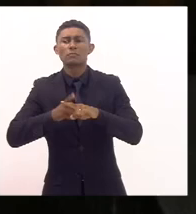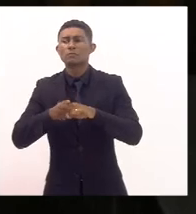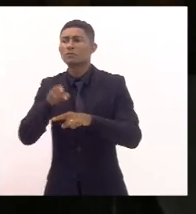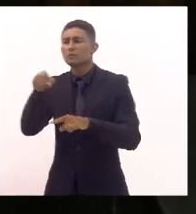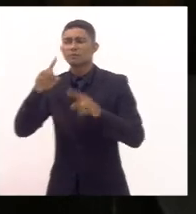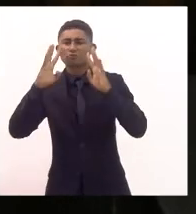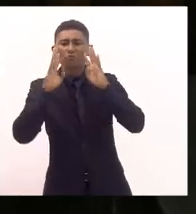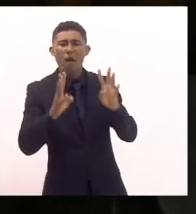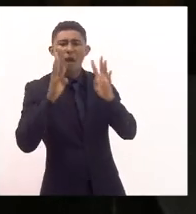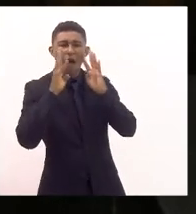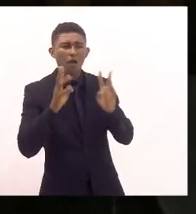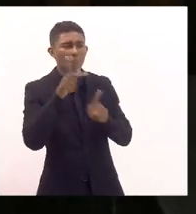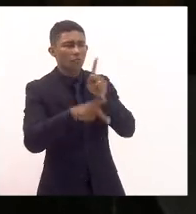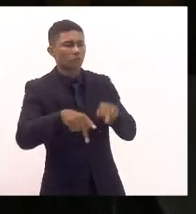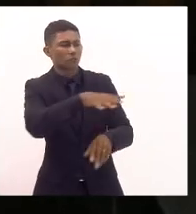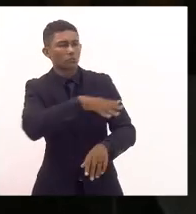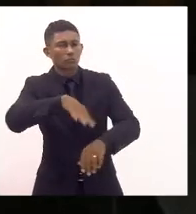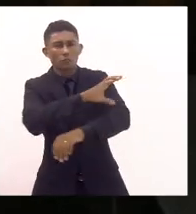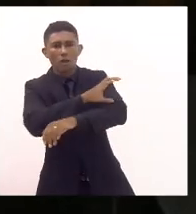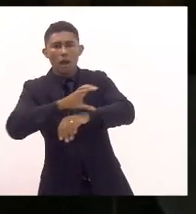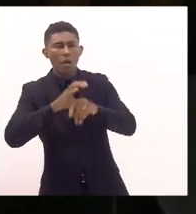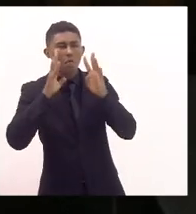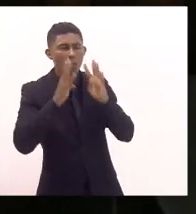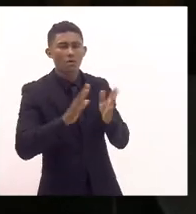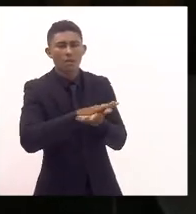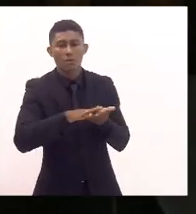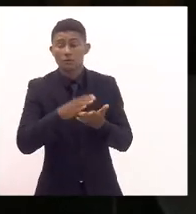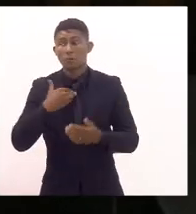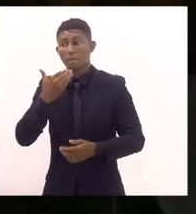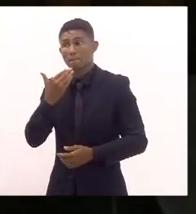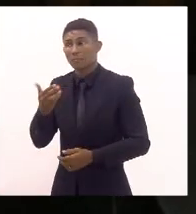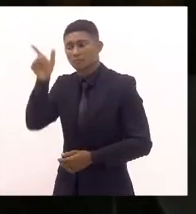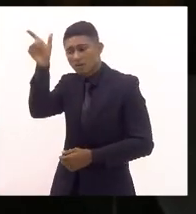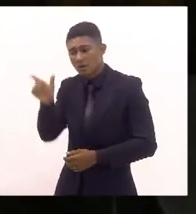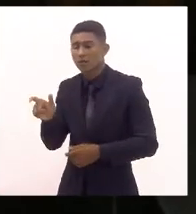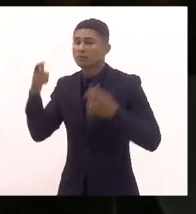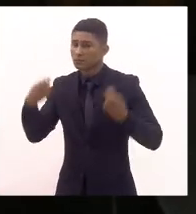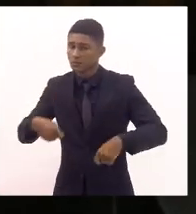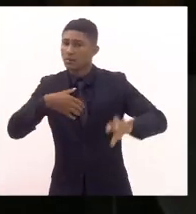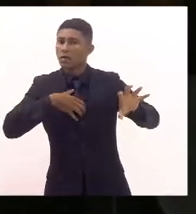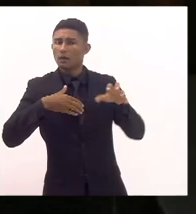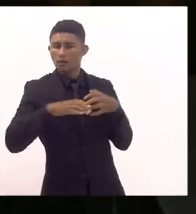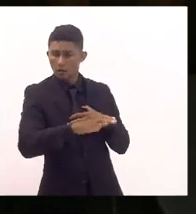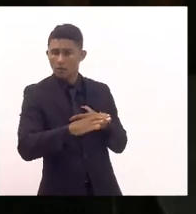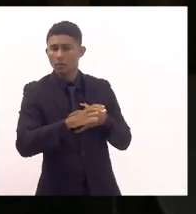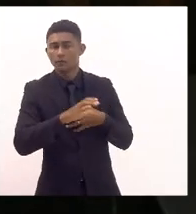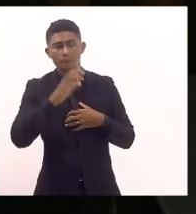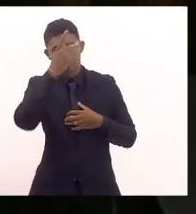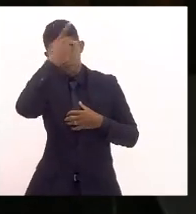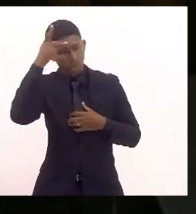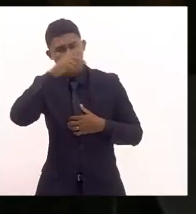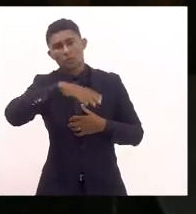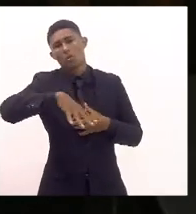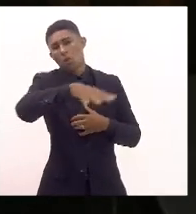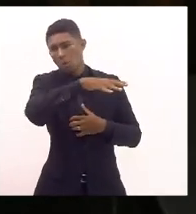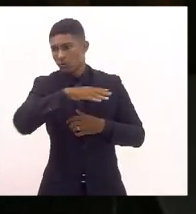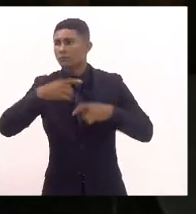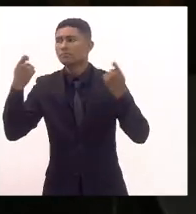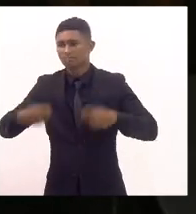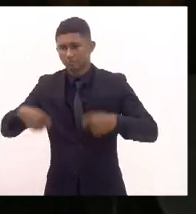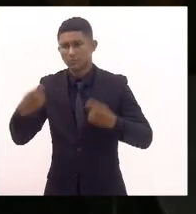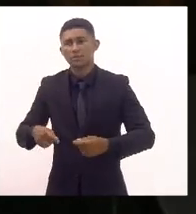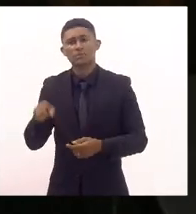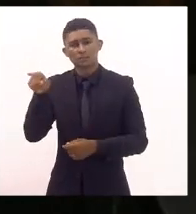que o senhor trata a população de Campos vou pedir uma coisa o senhor tenha empatia se coloca no lugar do próximo Prefeito